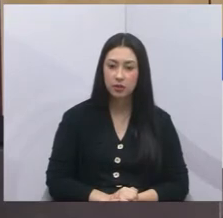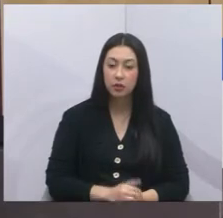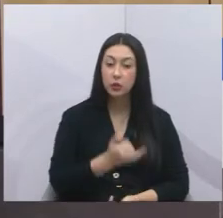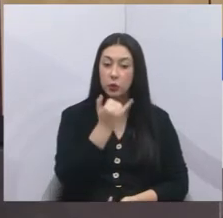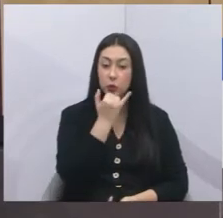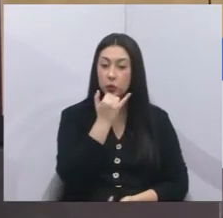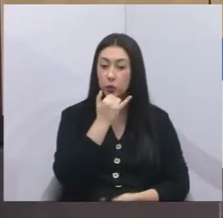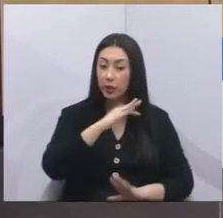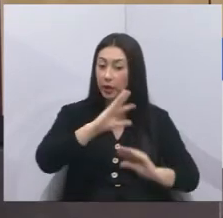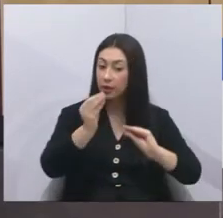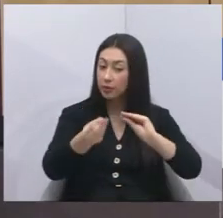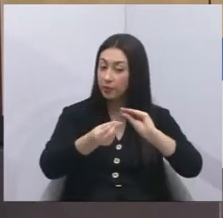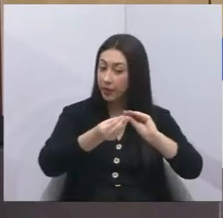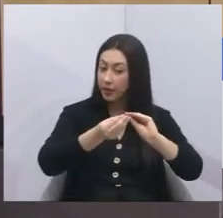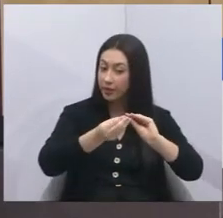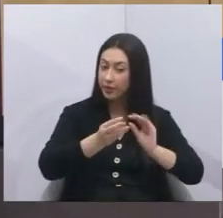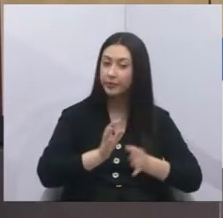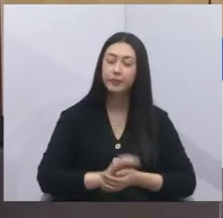Das emendas.